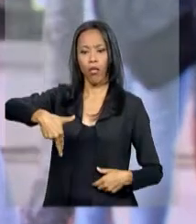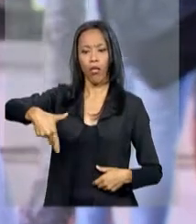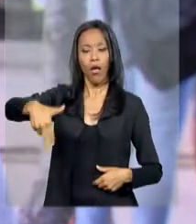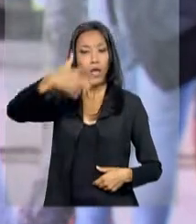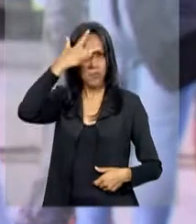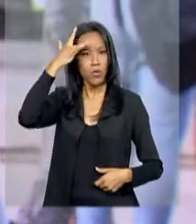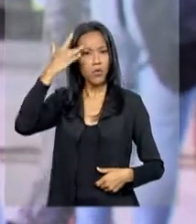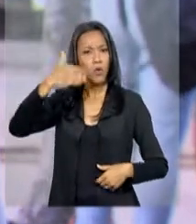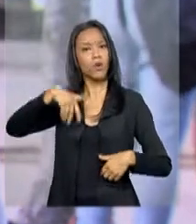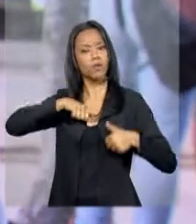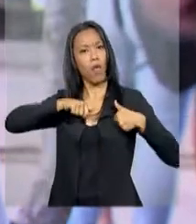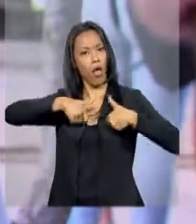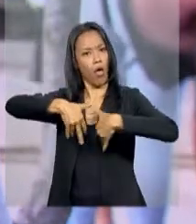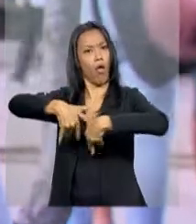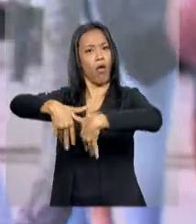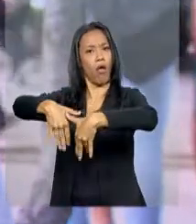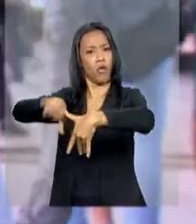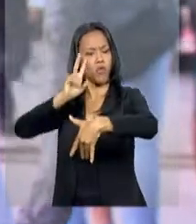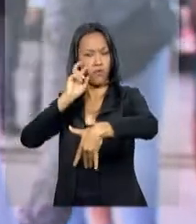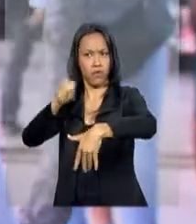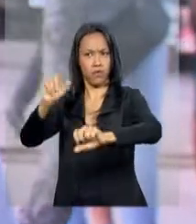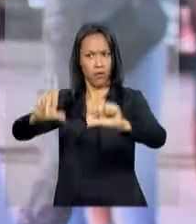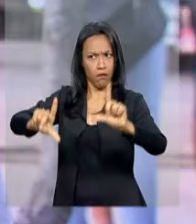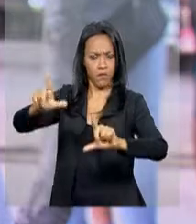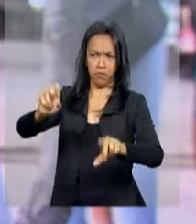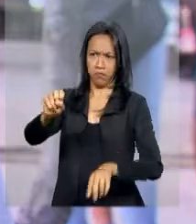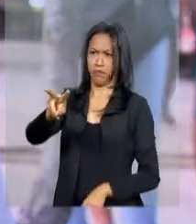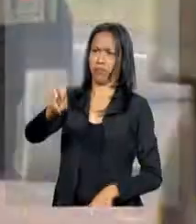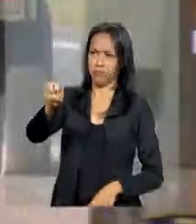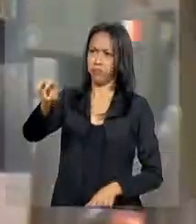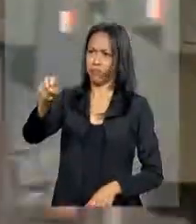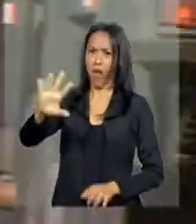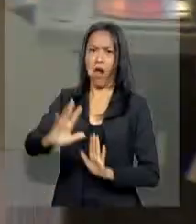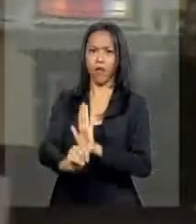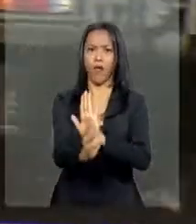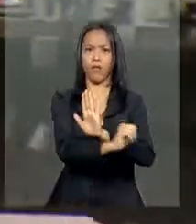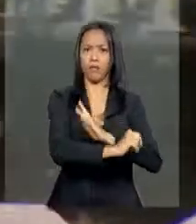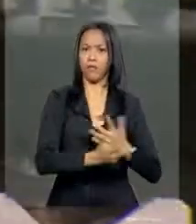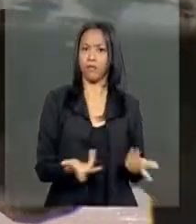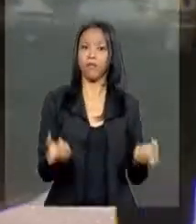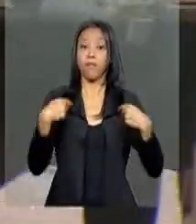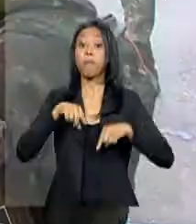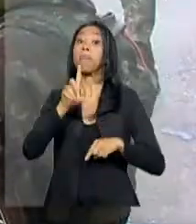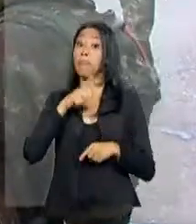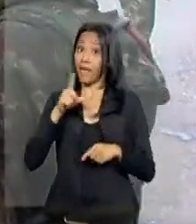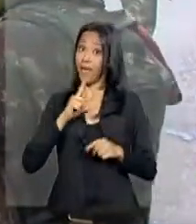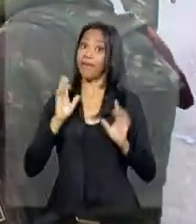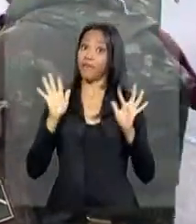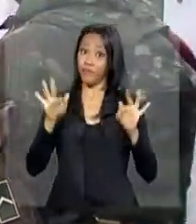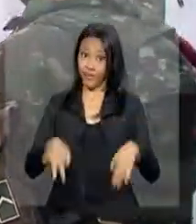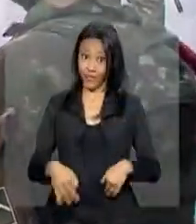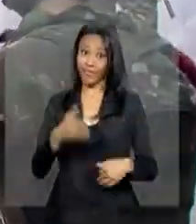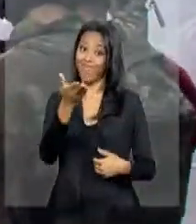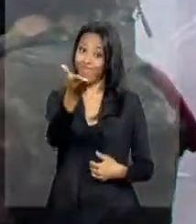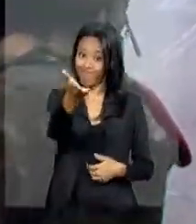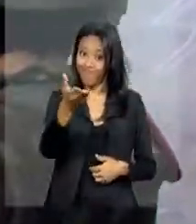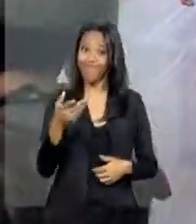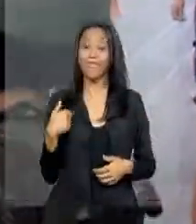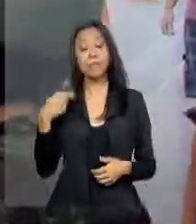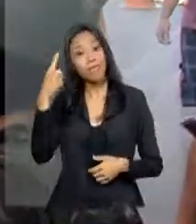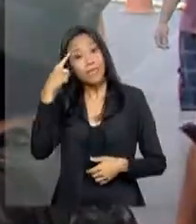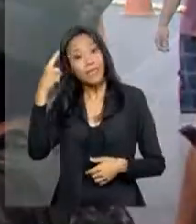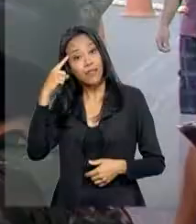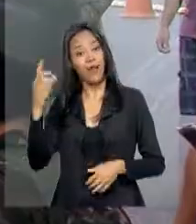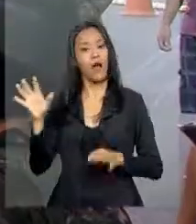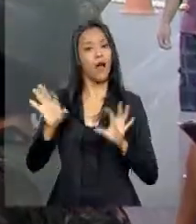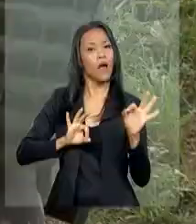passavam, o que eu vejo em reportagem, eram assaltadas. Com data certa para acabar, a intervenção federal quer que sejam pensadas